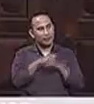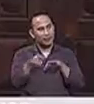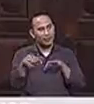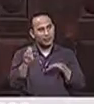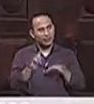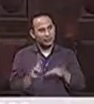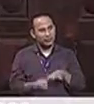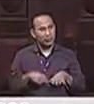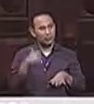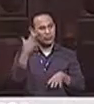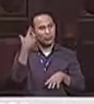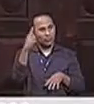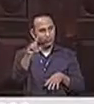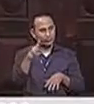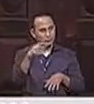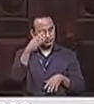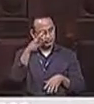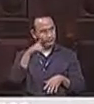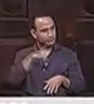outras prioridades